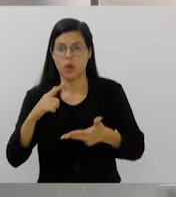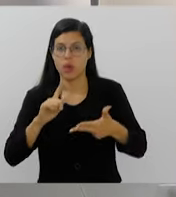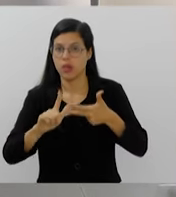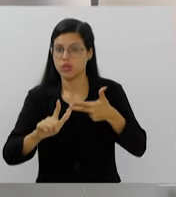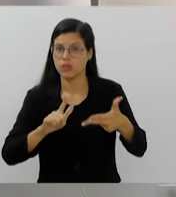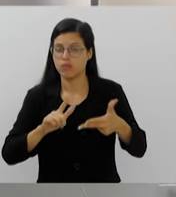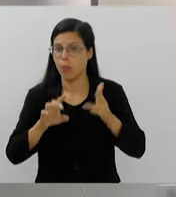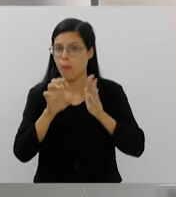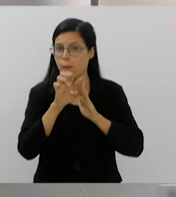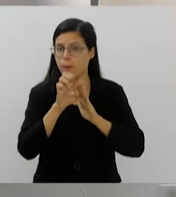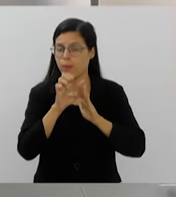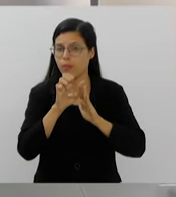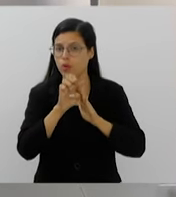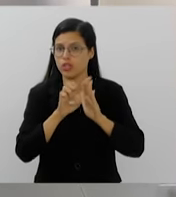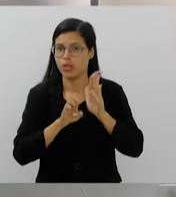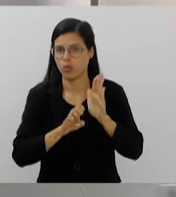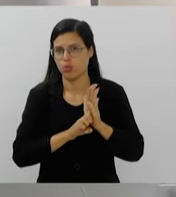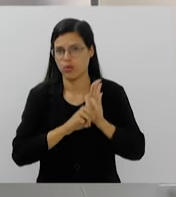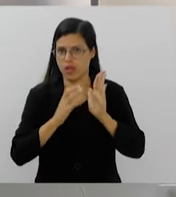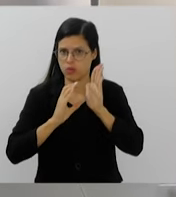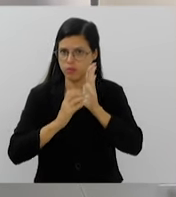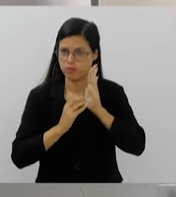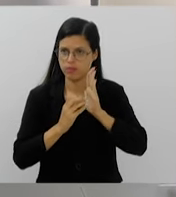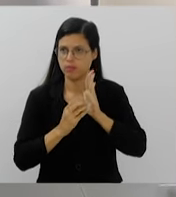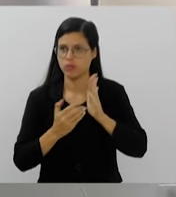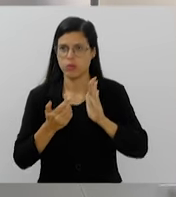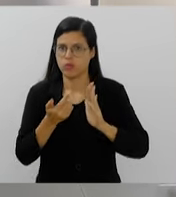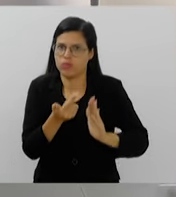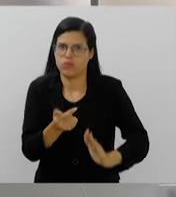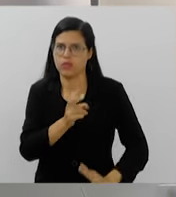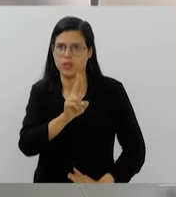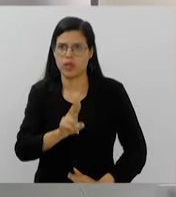estatutário. Portanto, não tem aplicação da CLT.